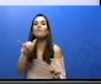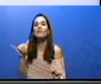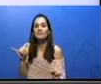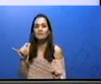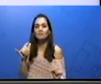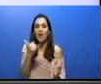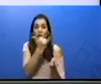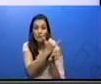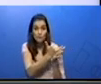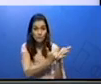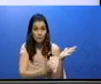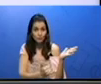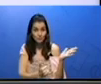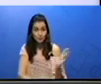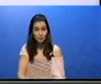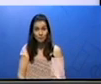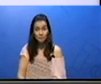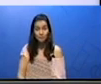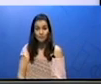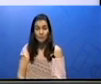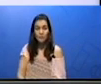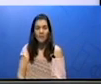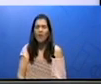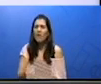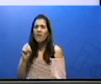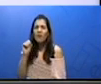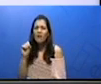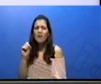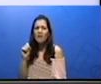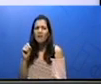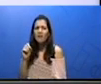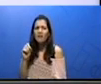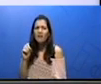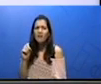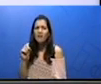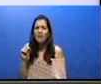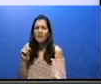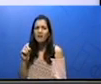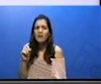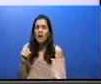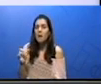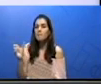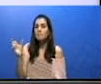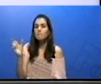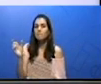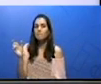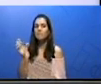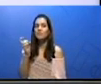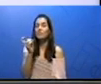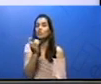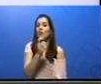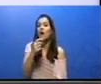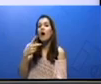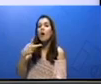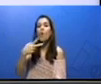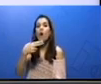produto. Então, eu vou pegar o produto menos o primeiro reagente, automaticamente eu